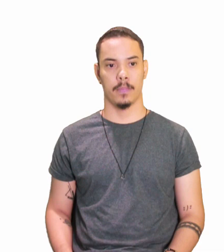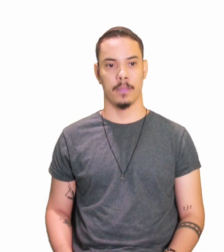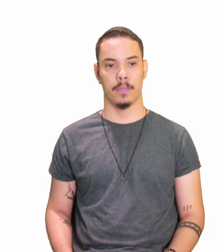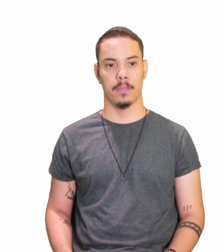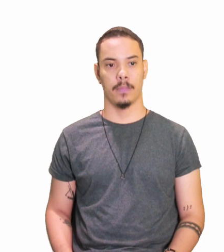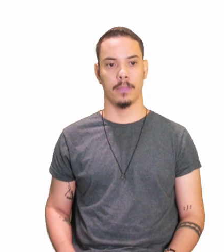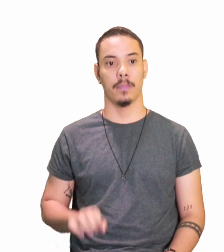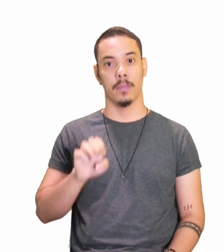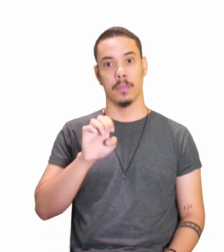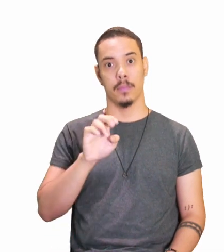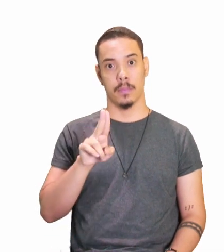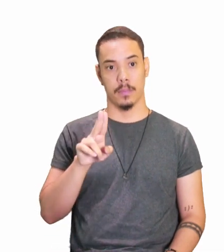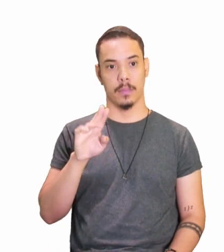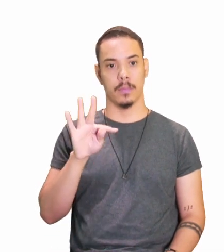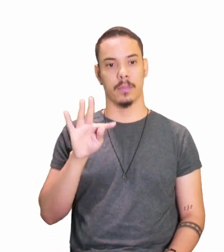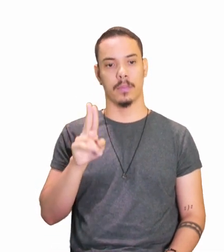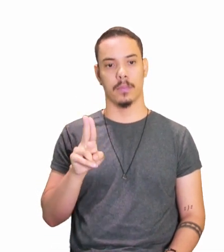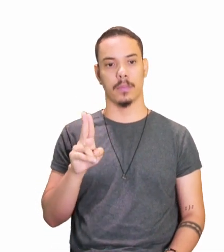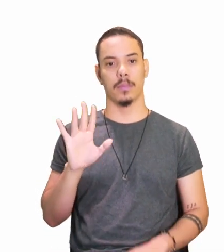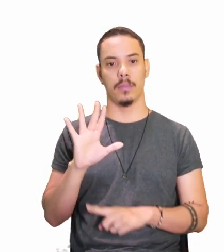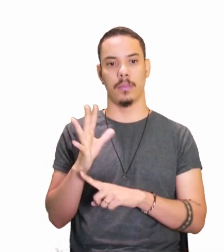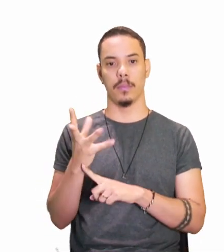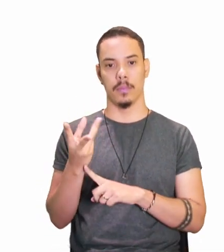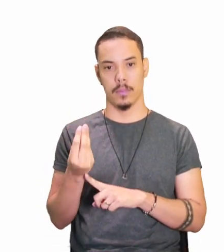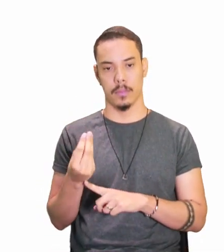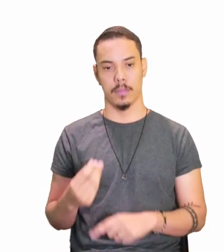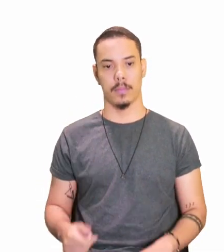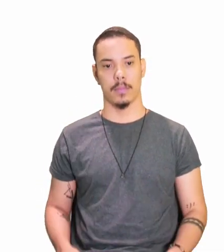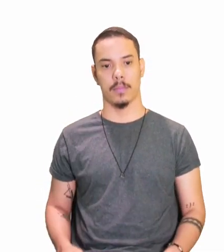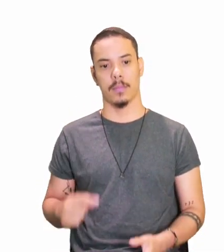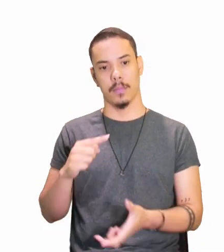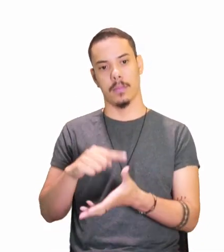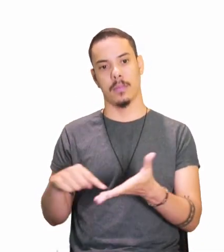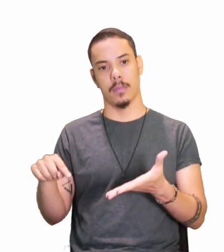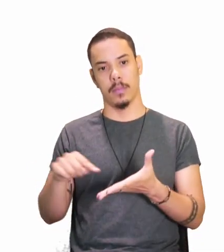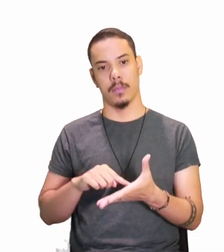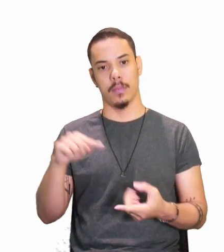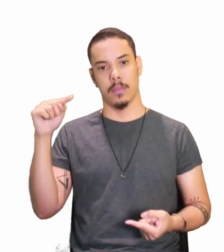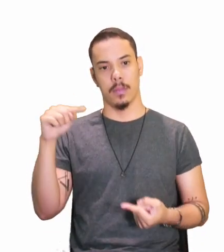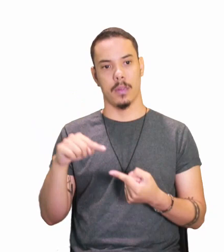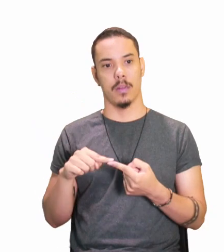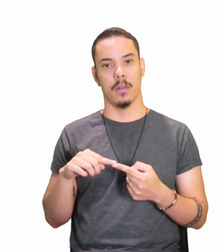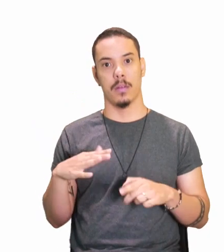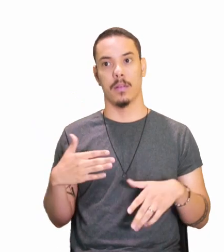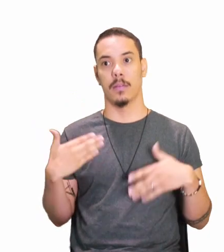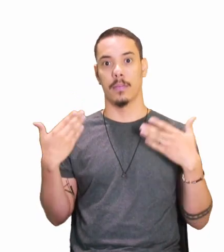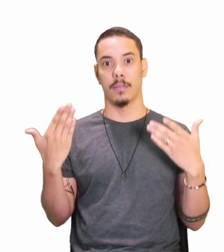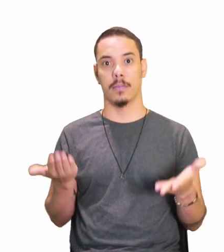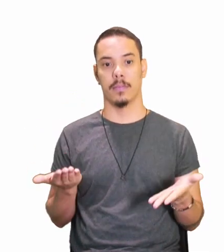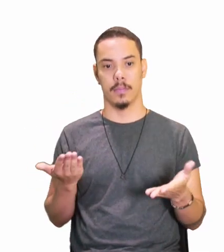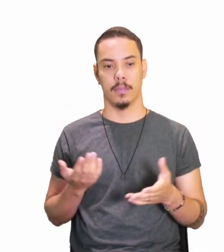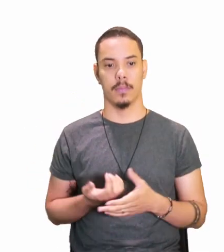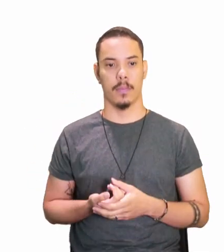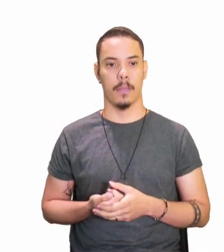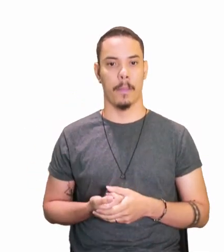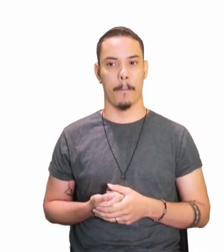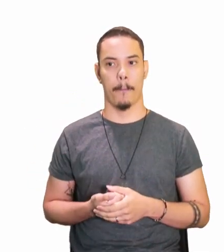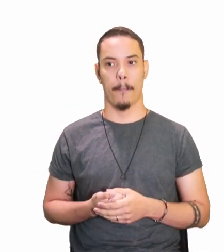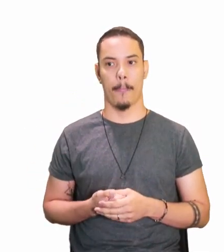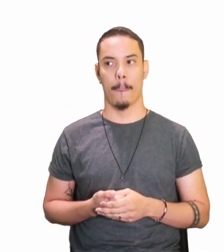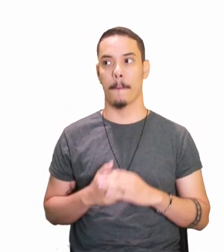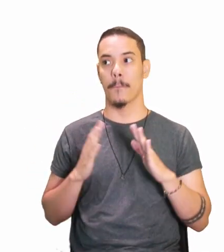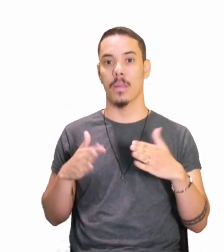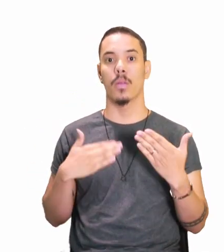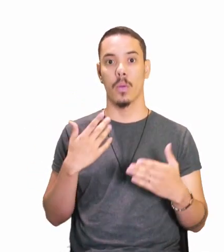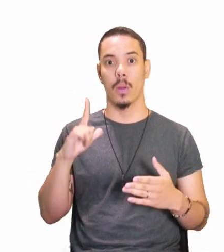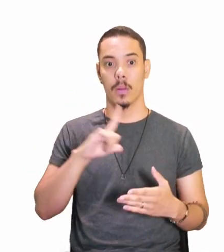Ó, você vai preencher esse espaço. Quais alternativas? A, B, C, D ou E.